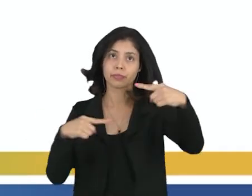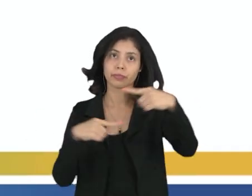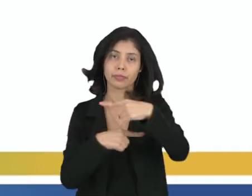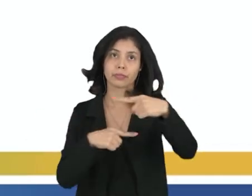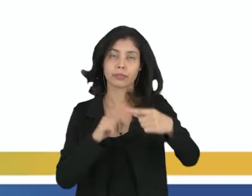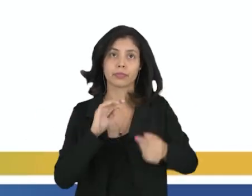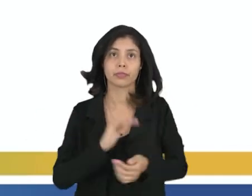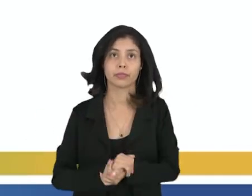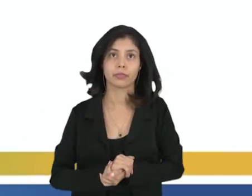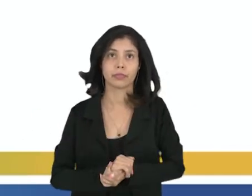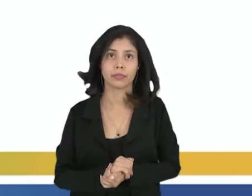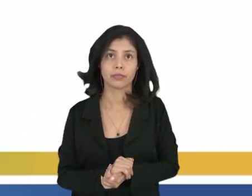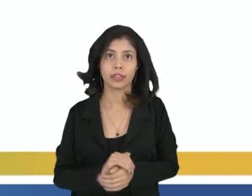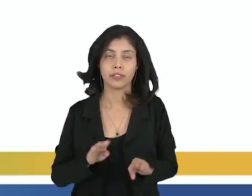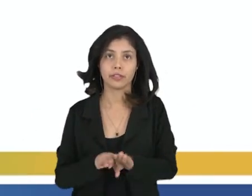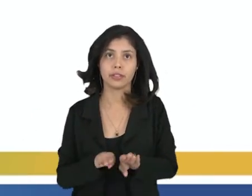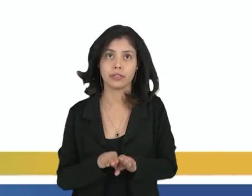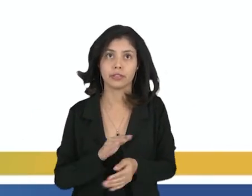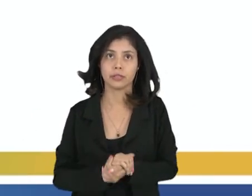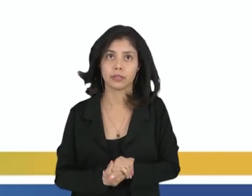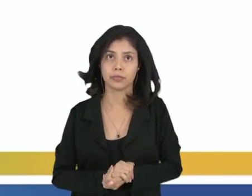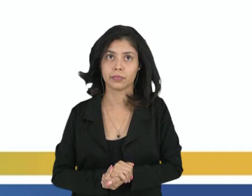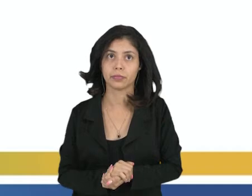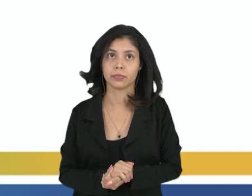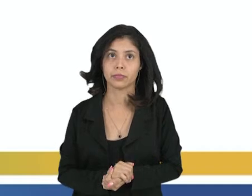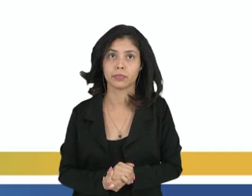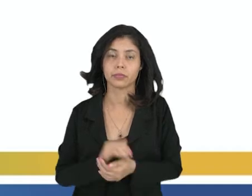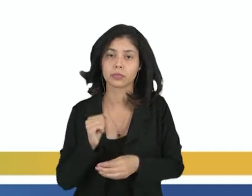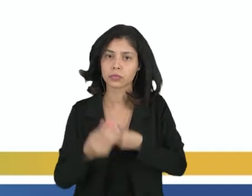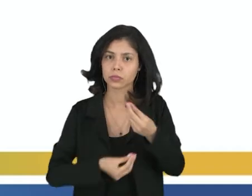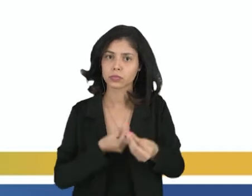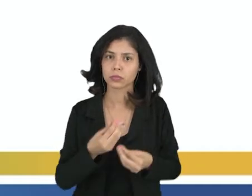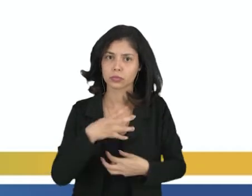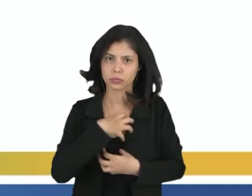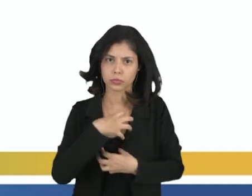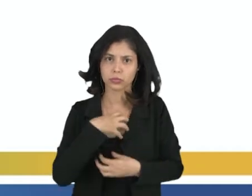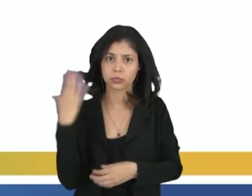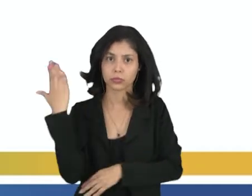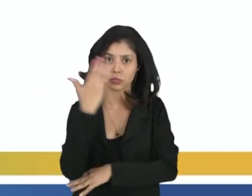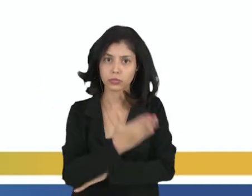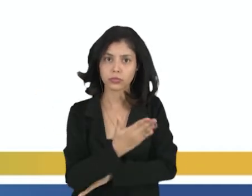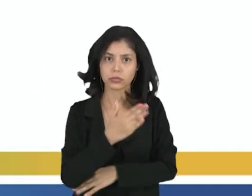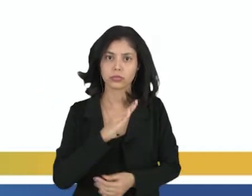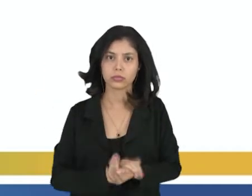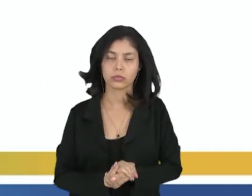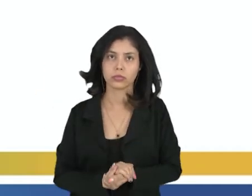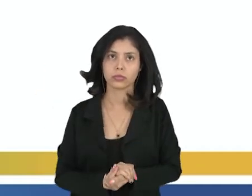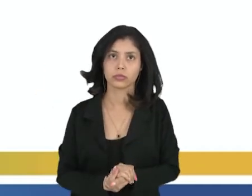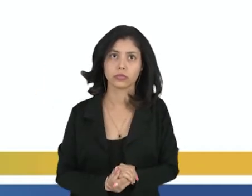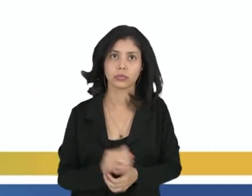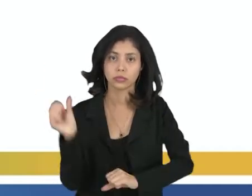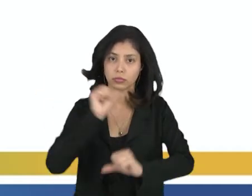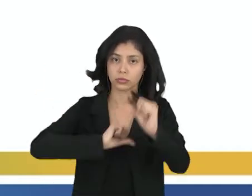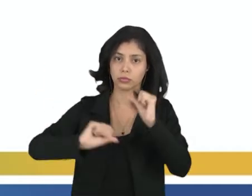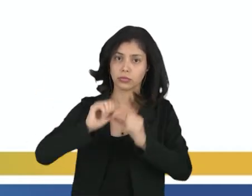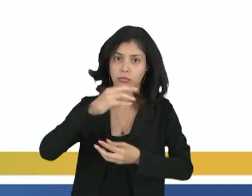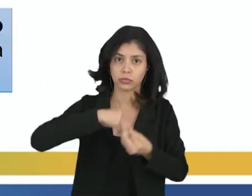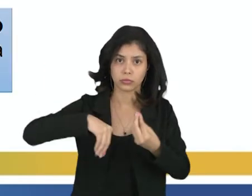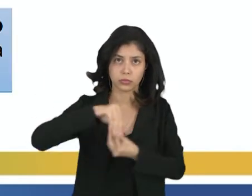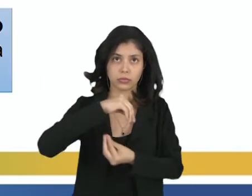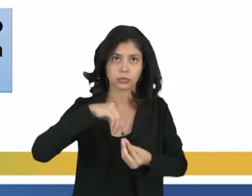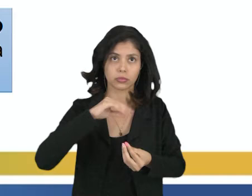reação reversível, ok? Onde nós temos tanto o sentido direto como o sentido inverso dessa